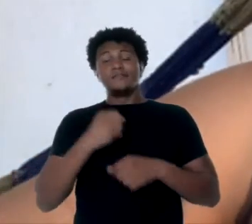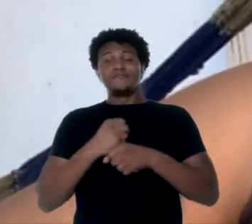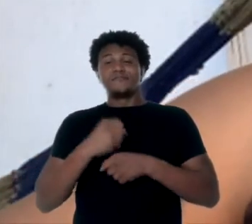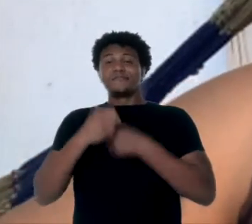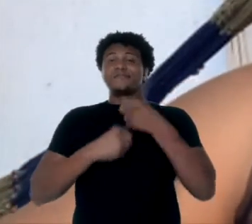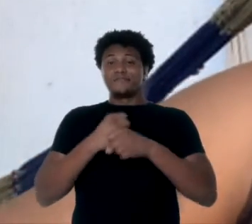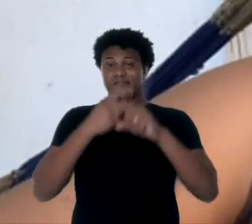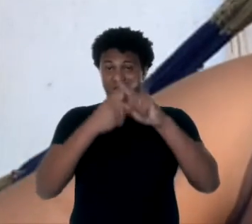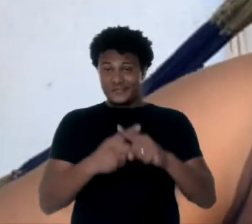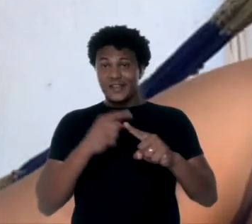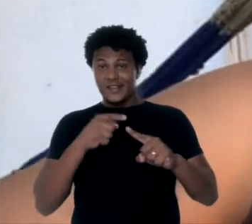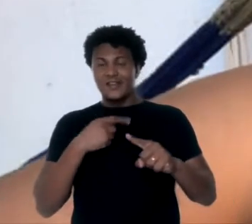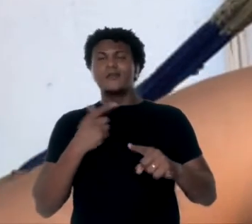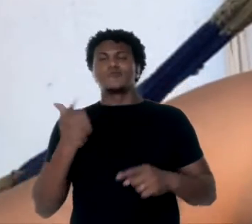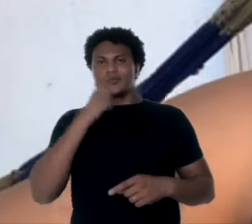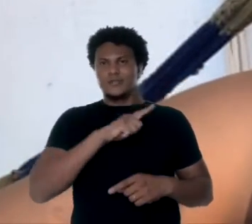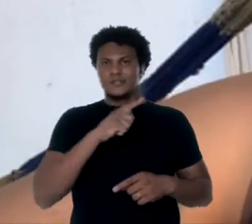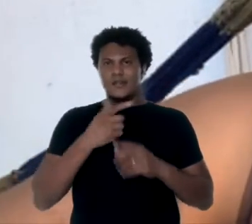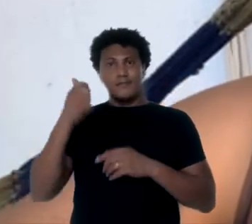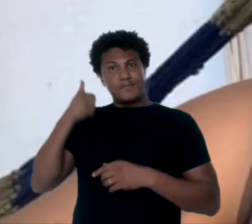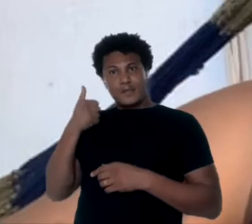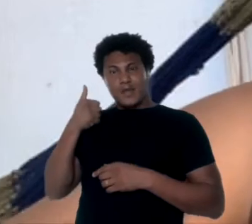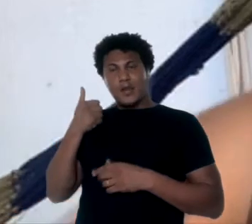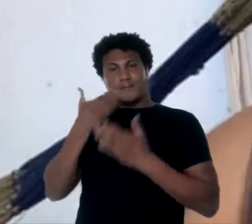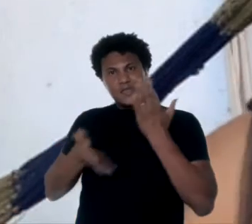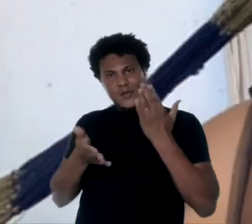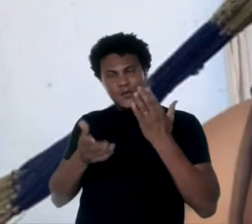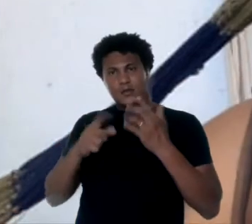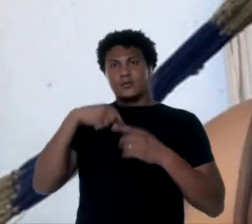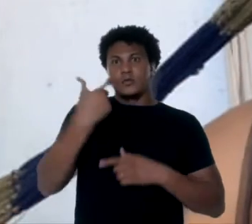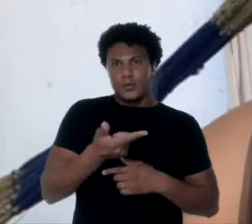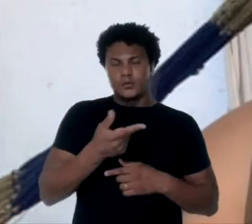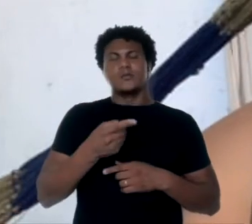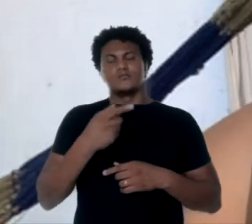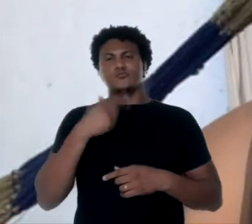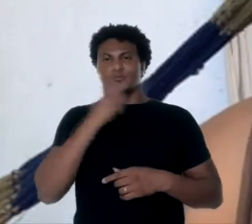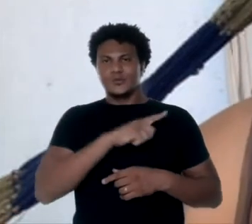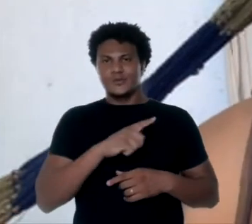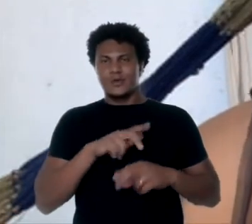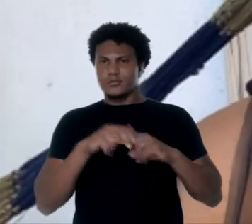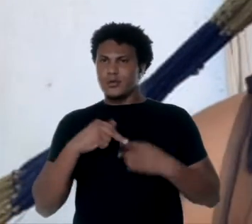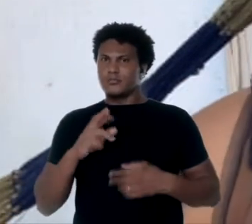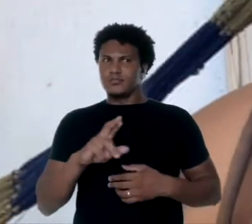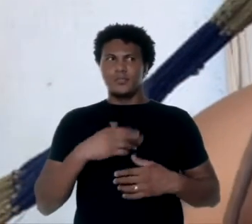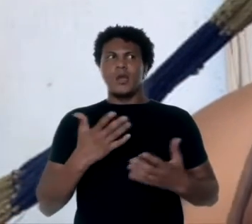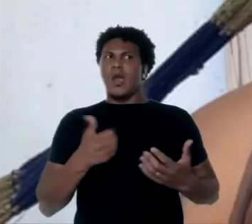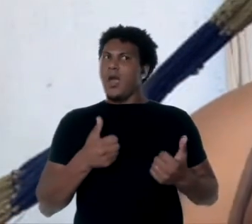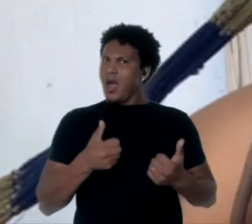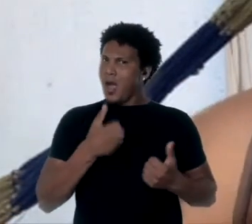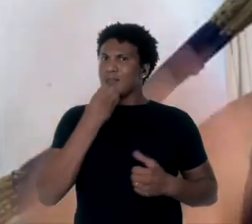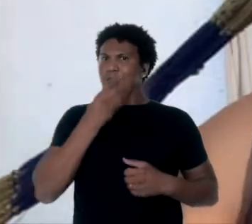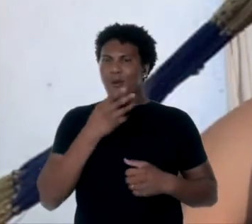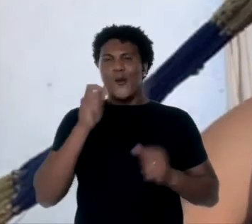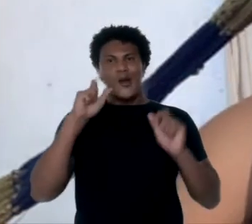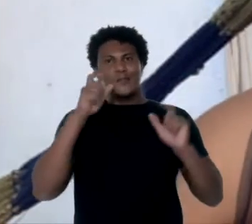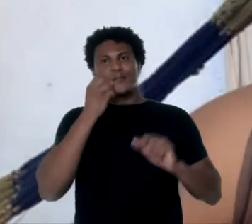pro concurso no ano seguinte e eu consegui ganhar o concurso. Então isso pra mim já é. Eu já sinto que eu posso representar. E eu